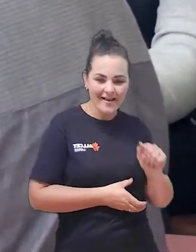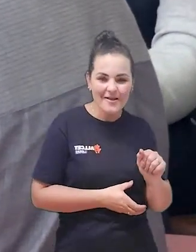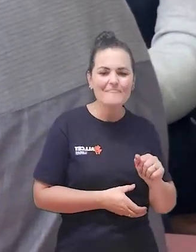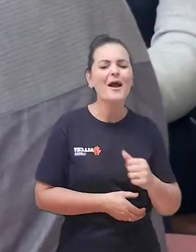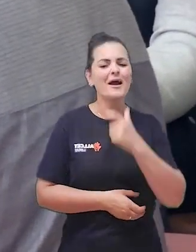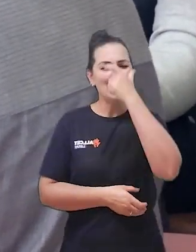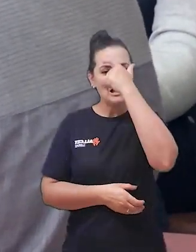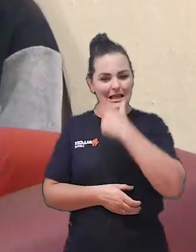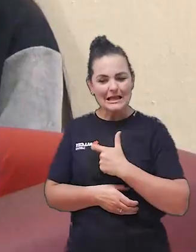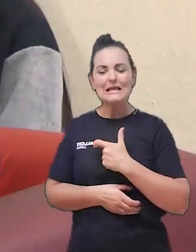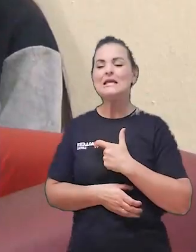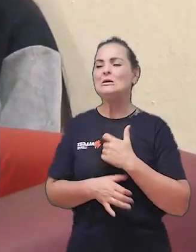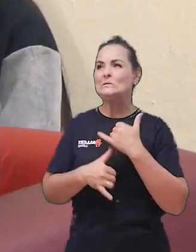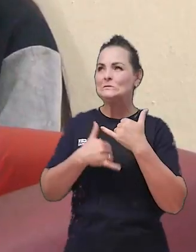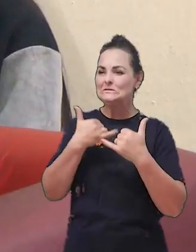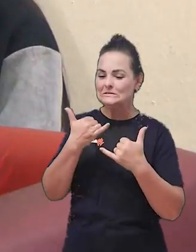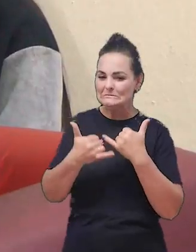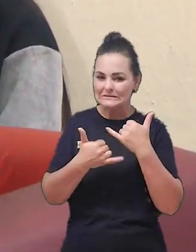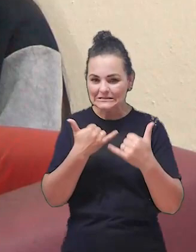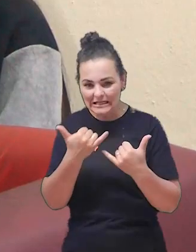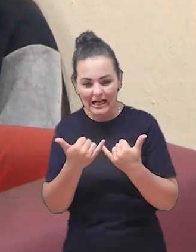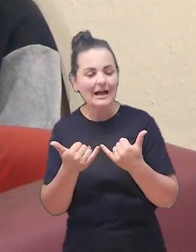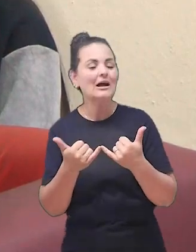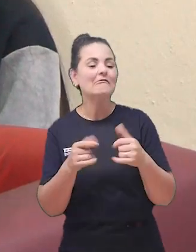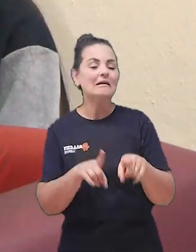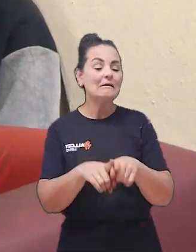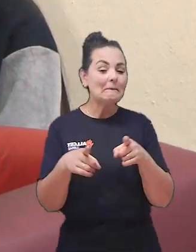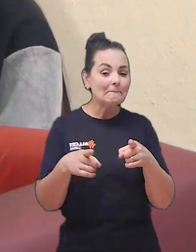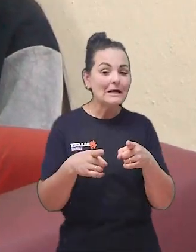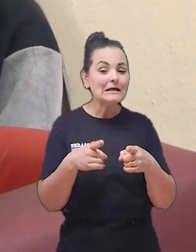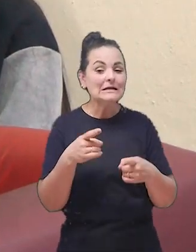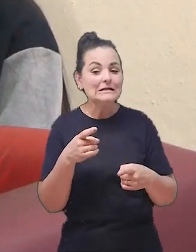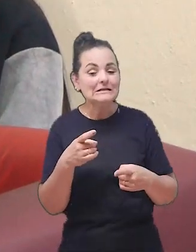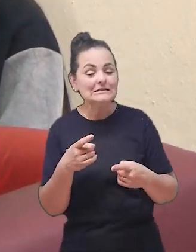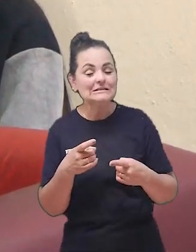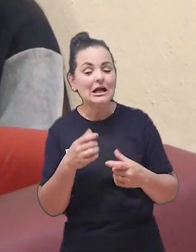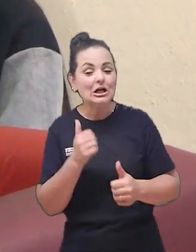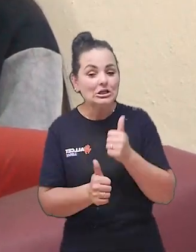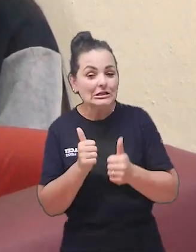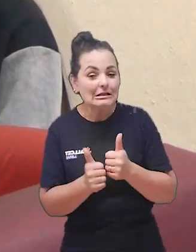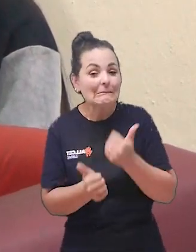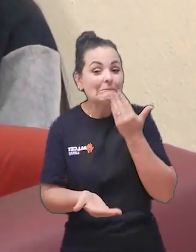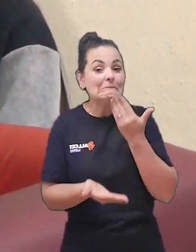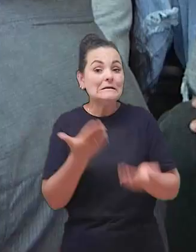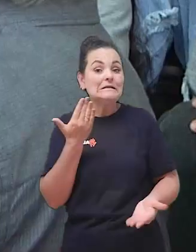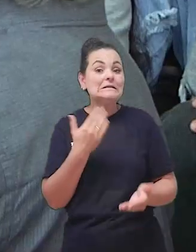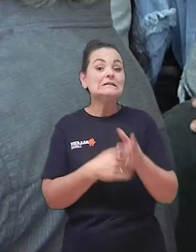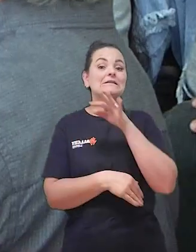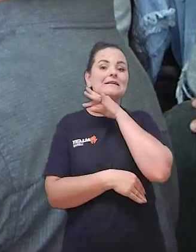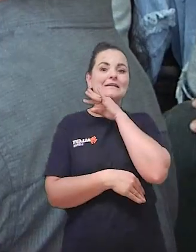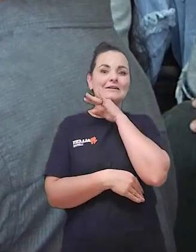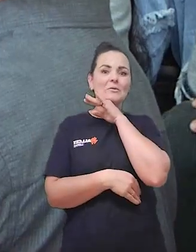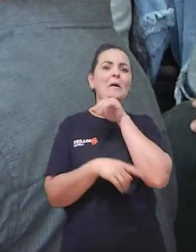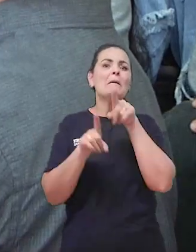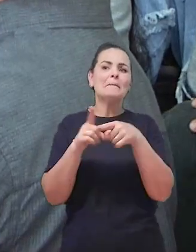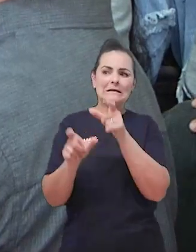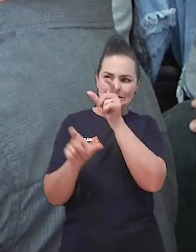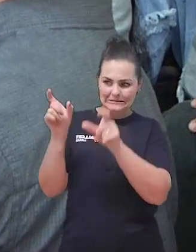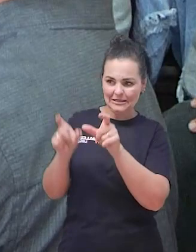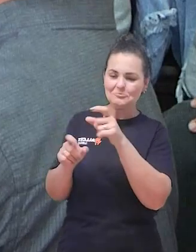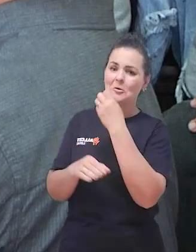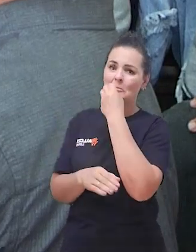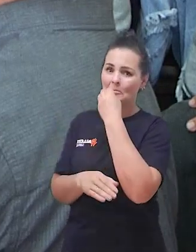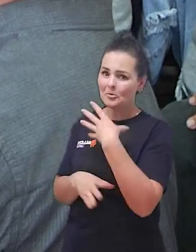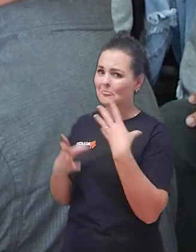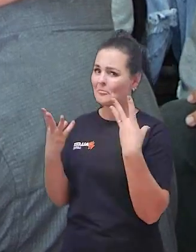eu era o jogador mais ruim que tinha, talvez, né? Perdia quase todas, mas tinha gente muito